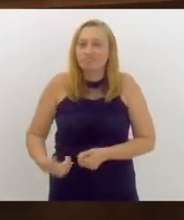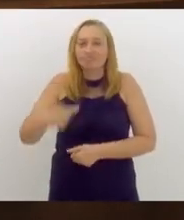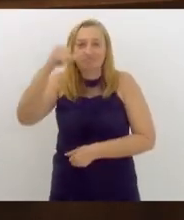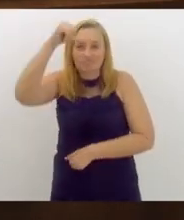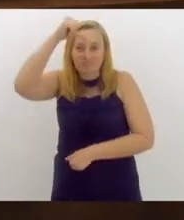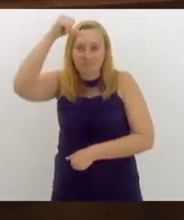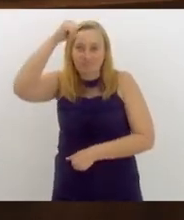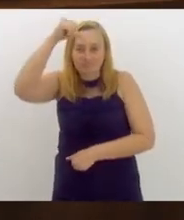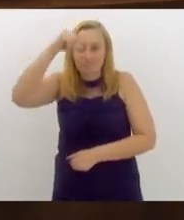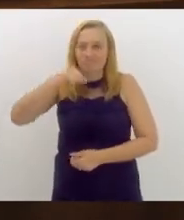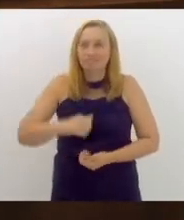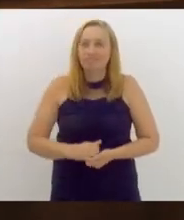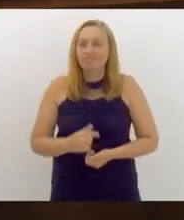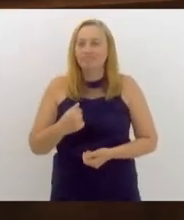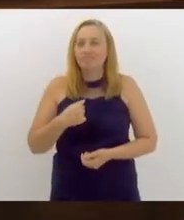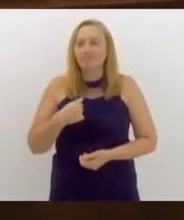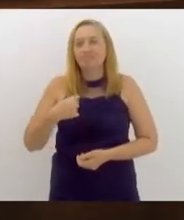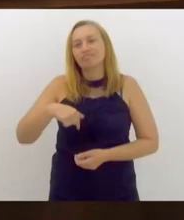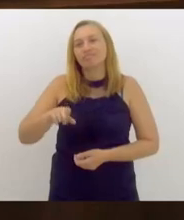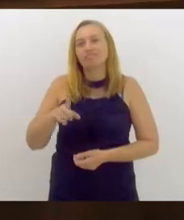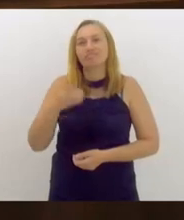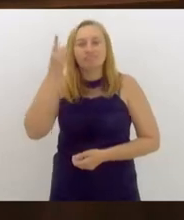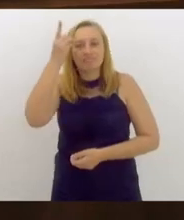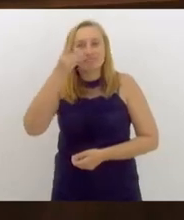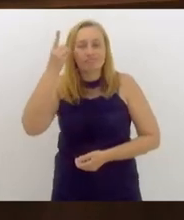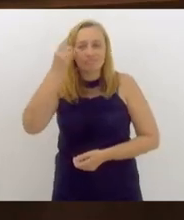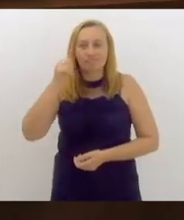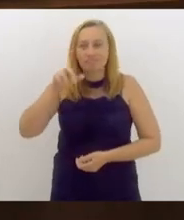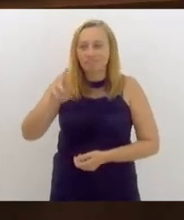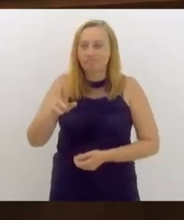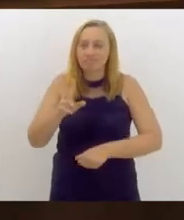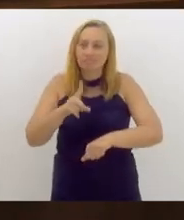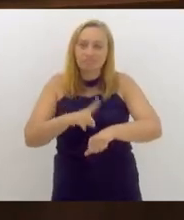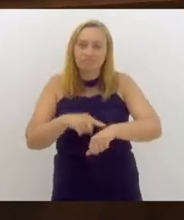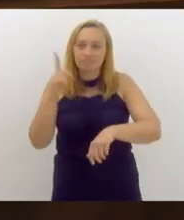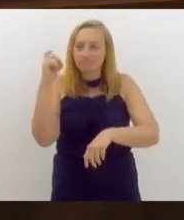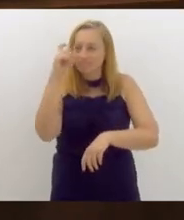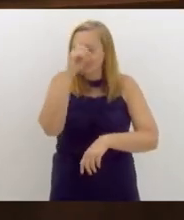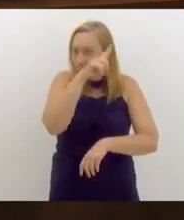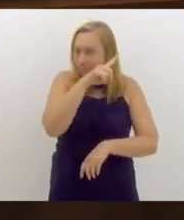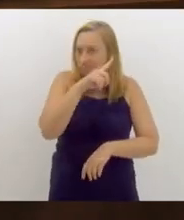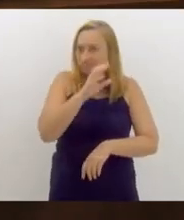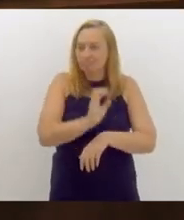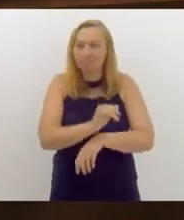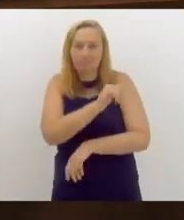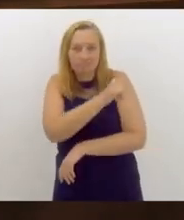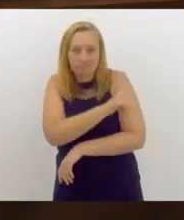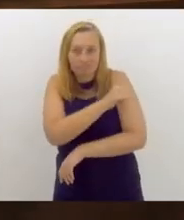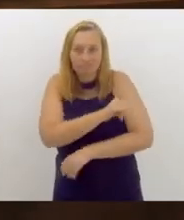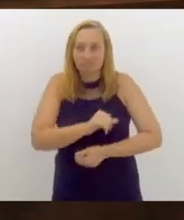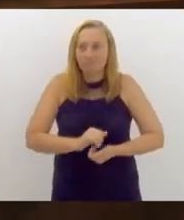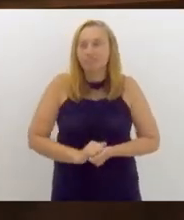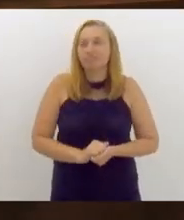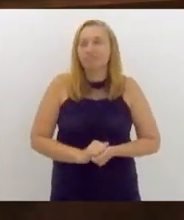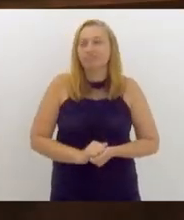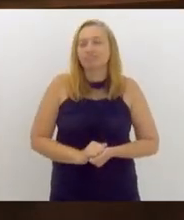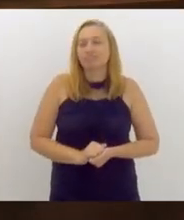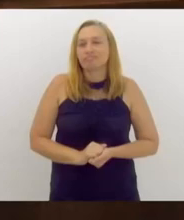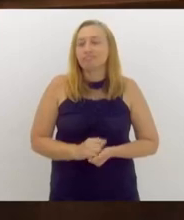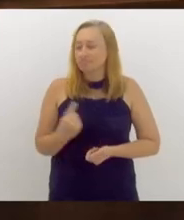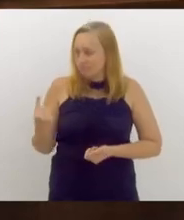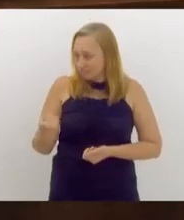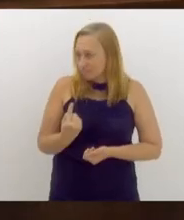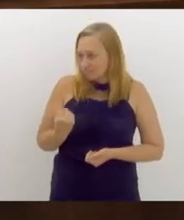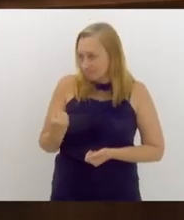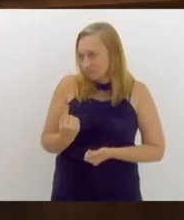Castro. Eu fui deputado, Rosenberg, num momento muito difícil para o Estado do Rio de Janeiro. Mas muito difícil, nós